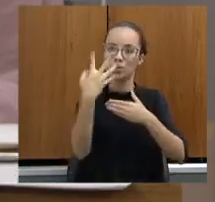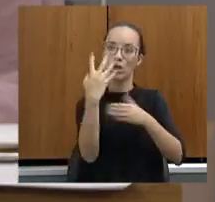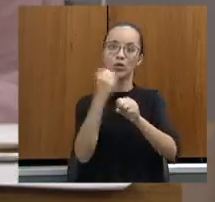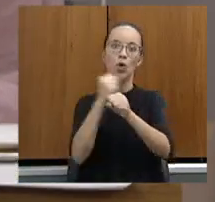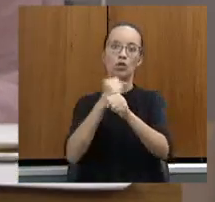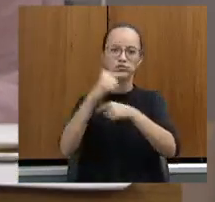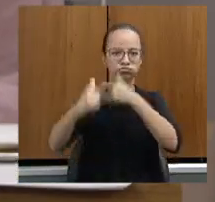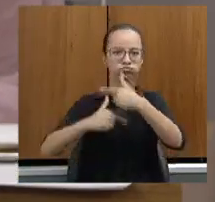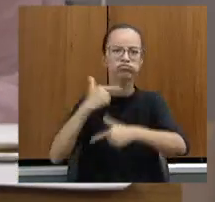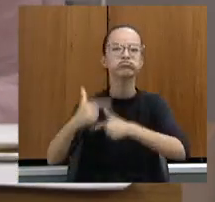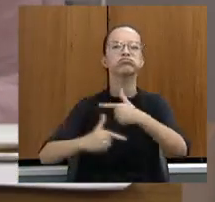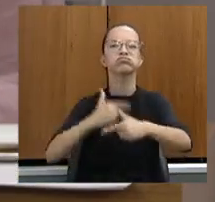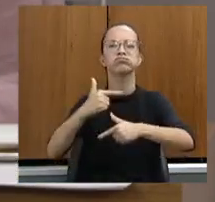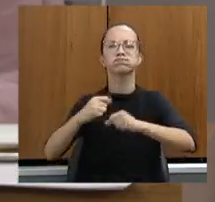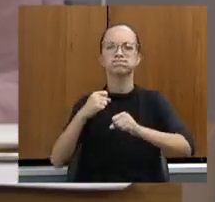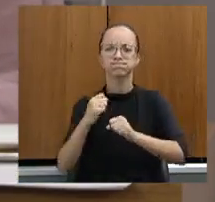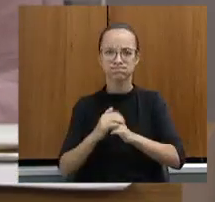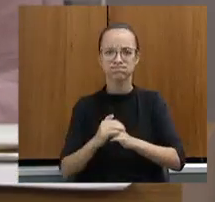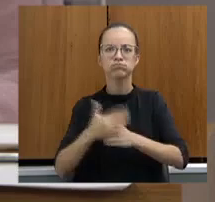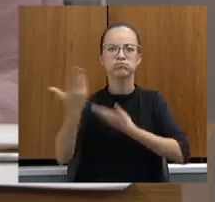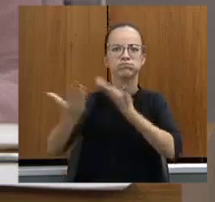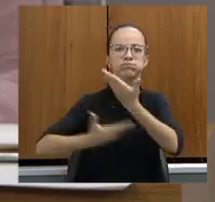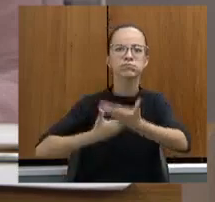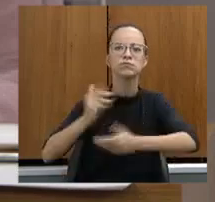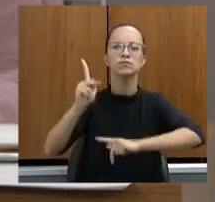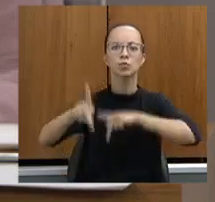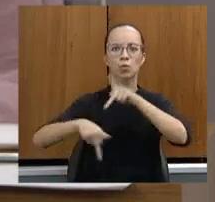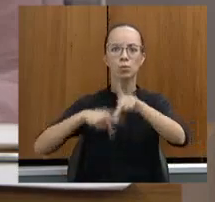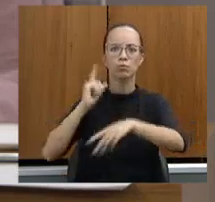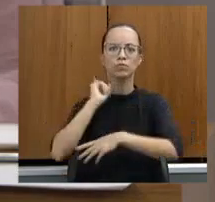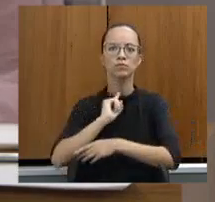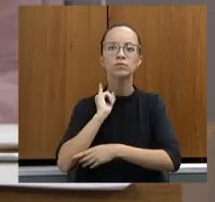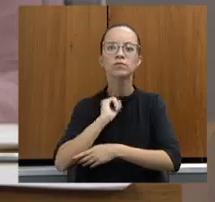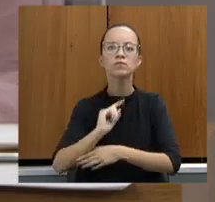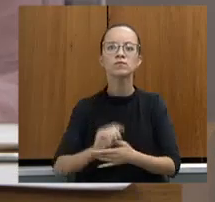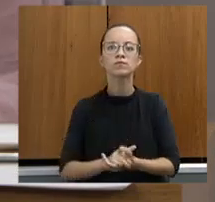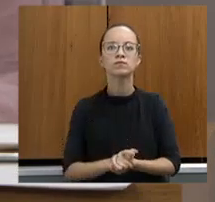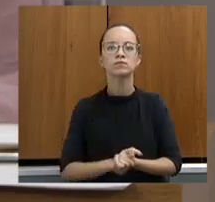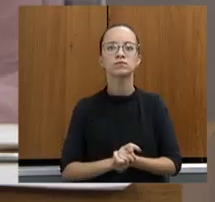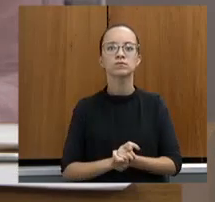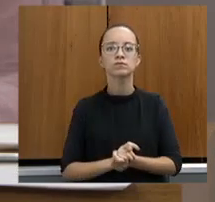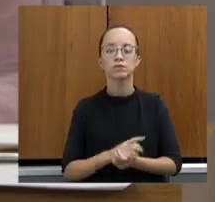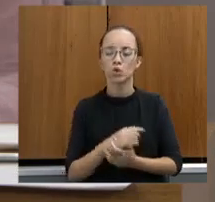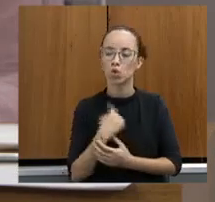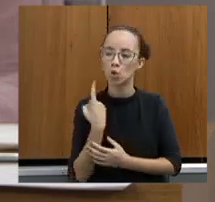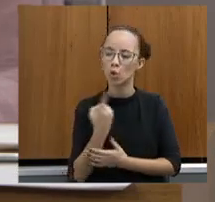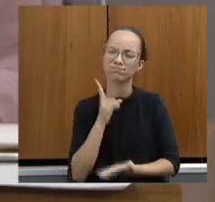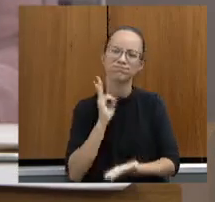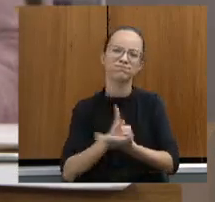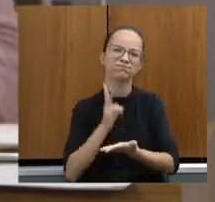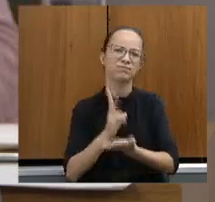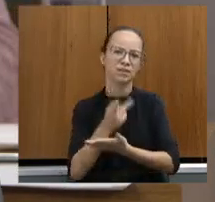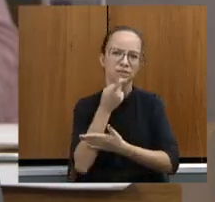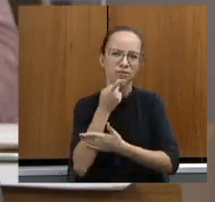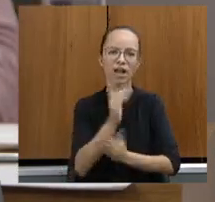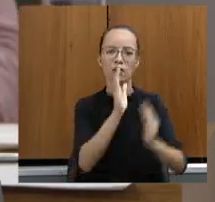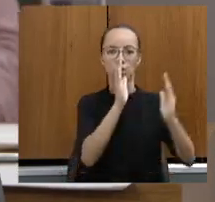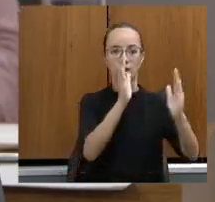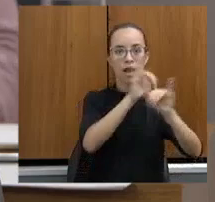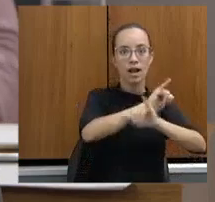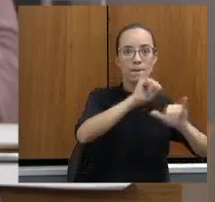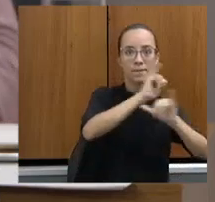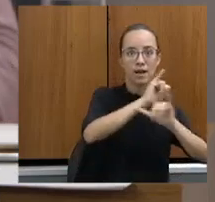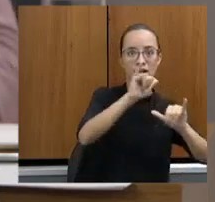pela frente de muita construção para o nosso povo de Minas Gerais cansamos de dizer ao longo da campanha que foram